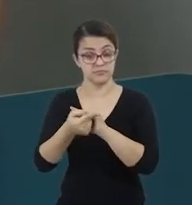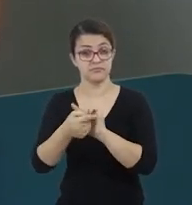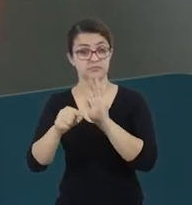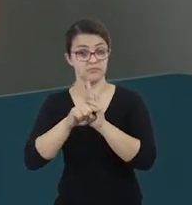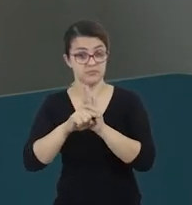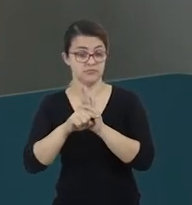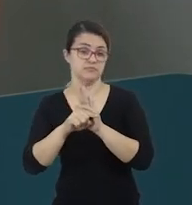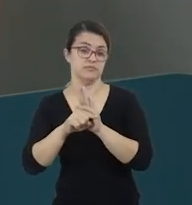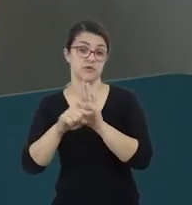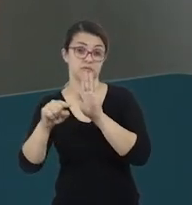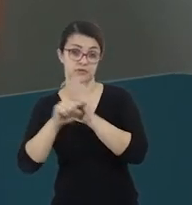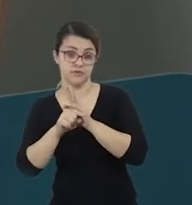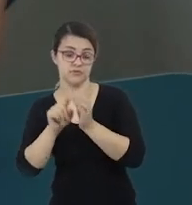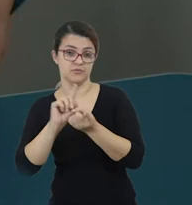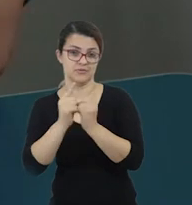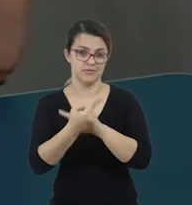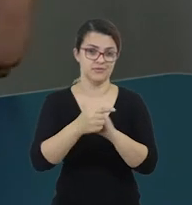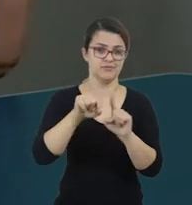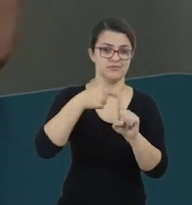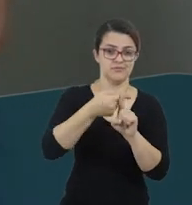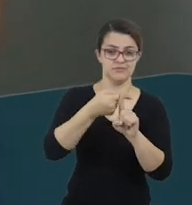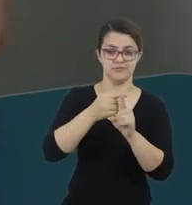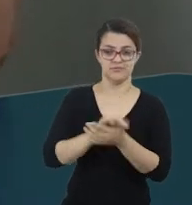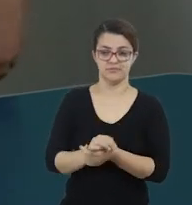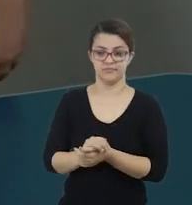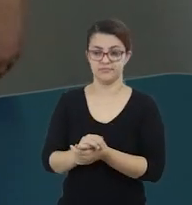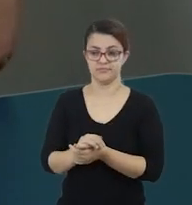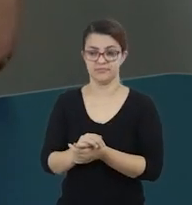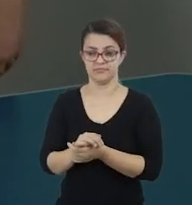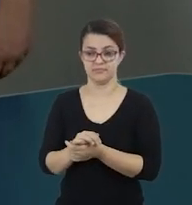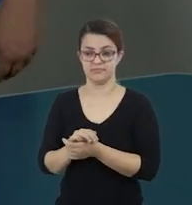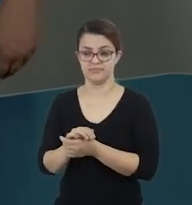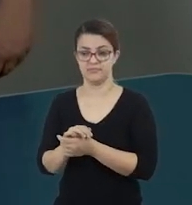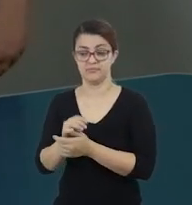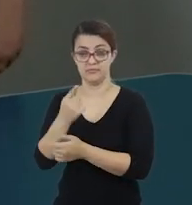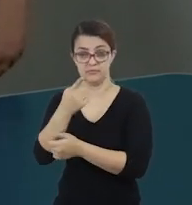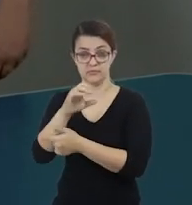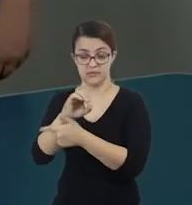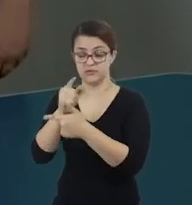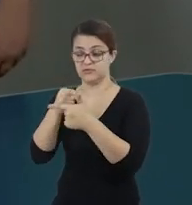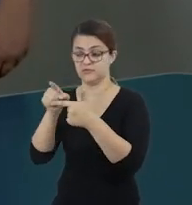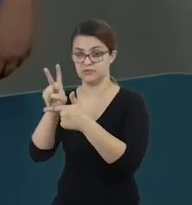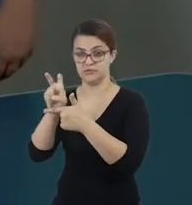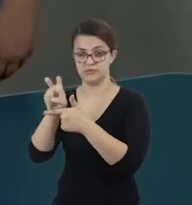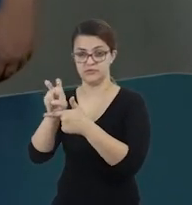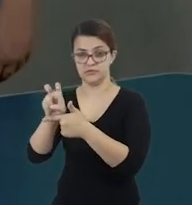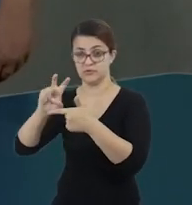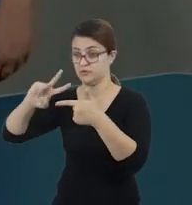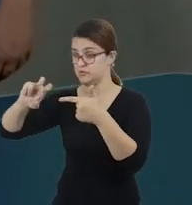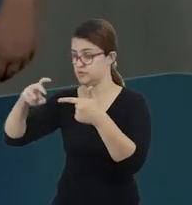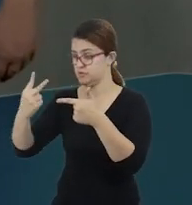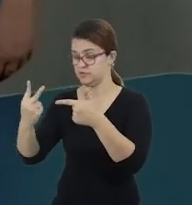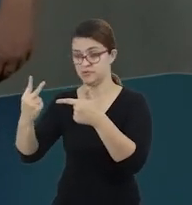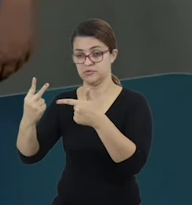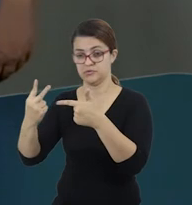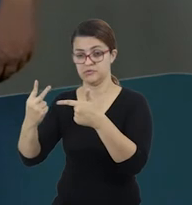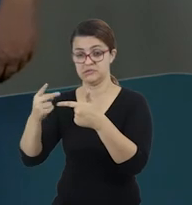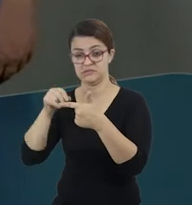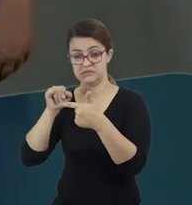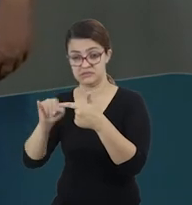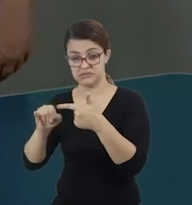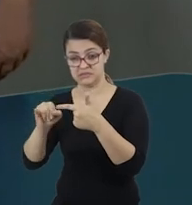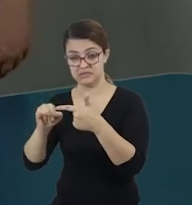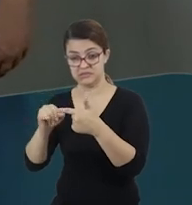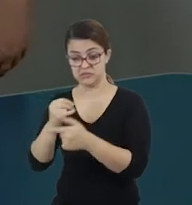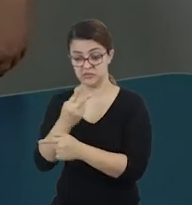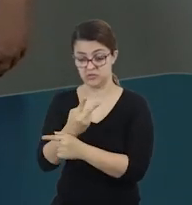soma, o contrário da soma é a subtração. Aqui nós temos a divisão. 10 dividido por 5 é igual a 2.